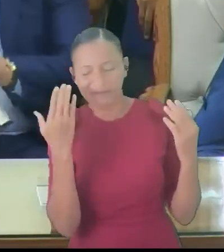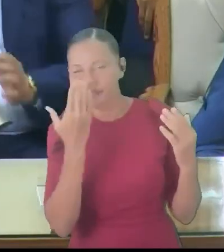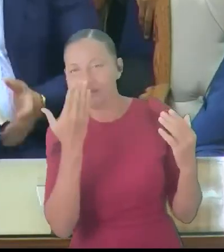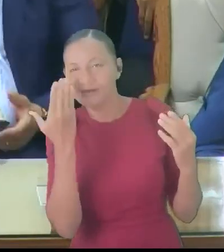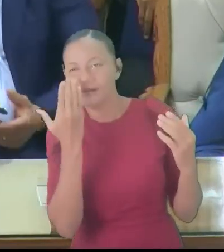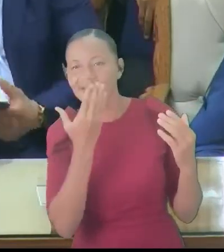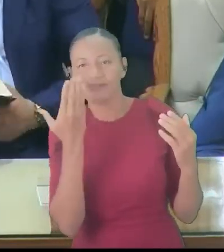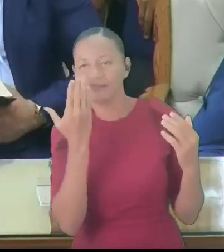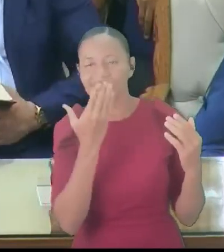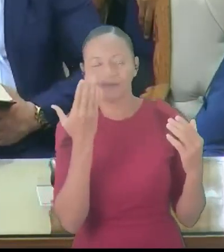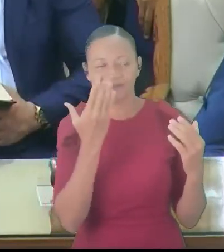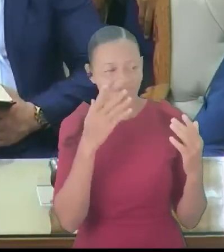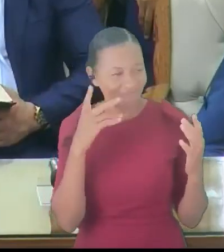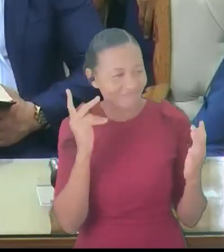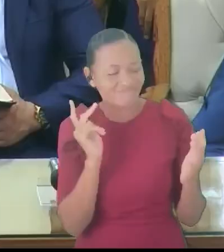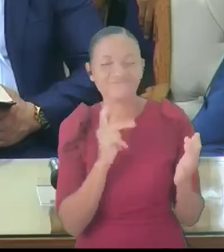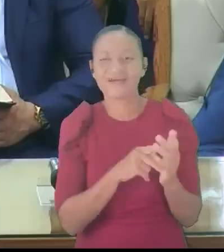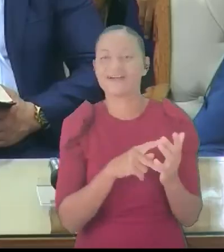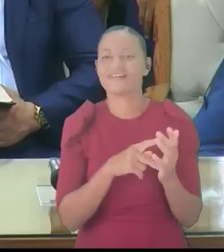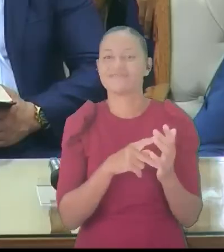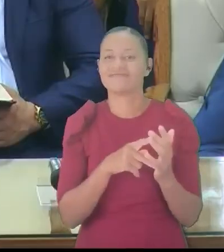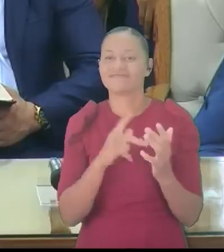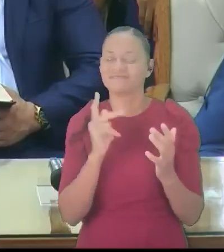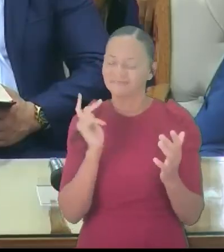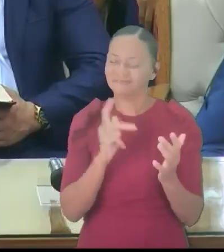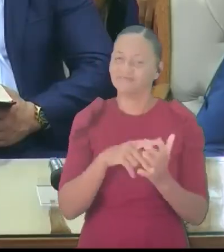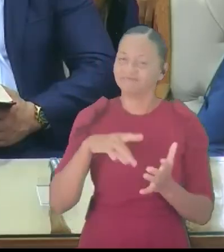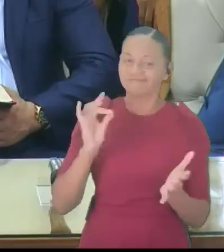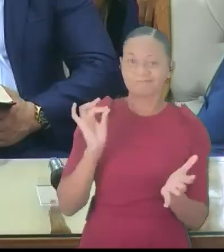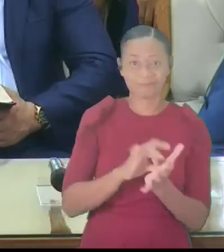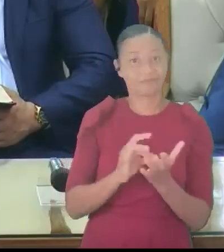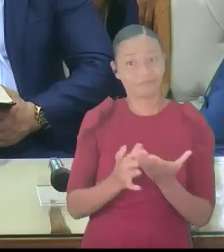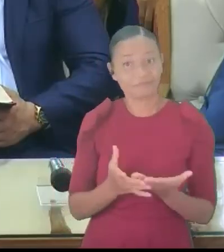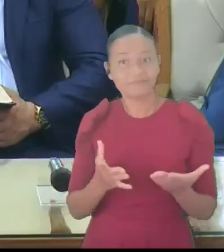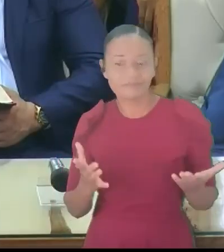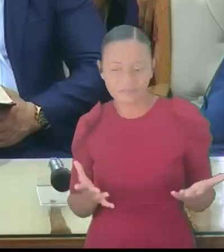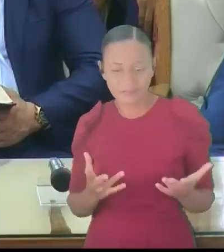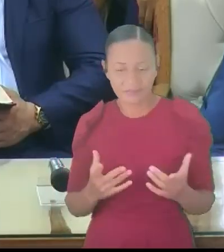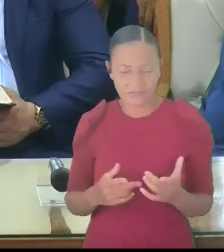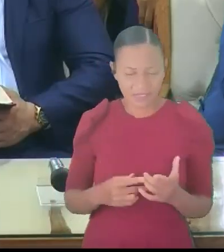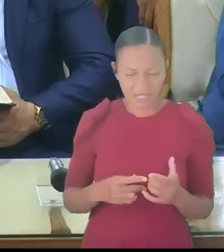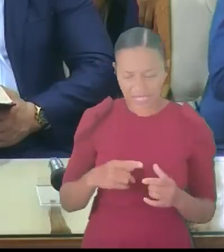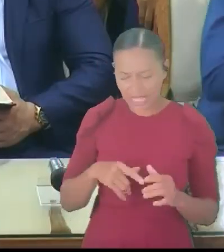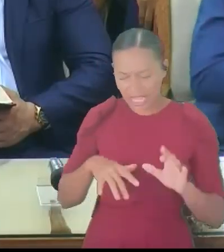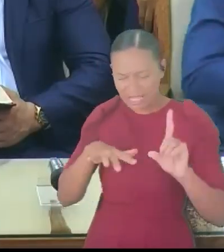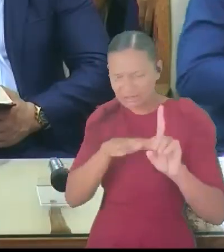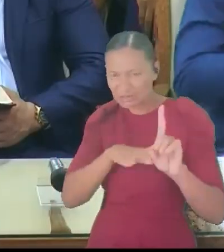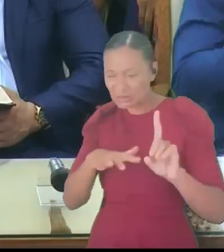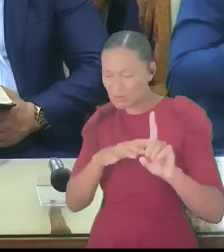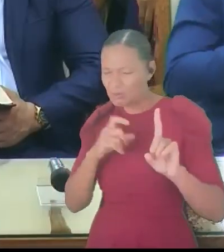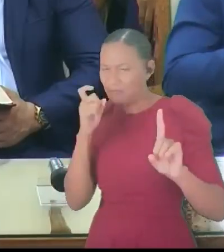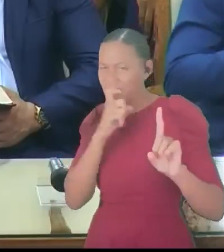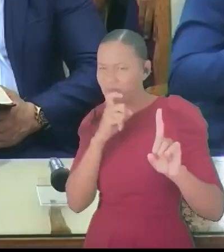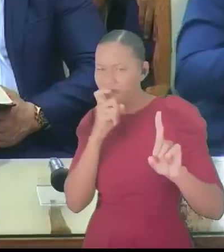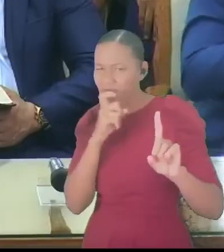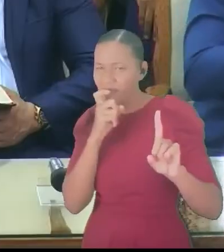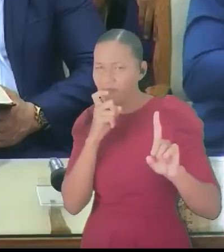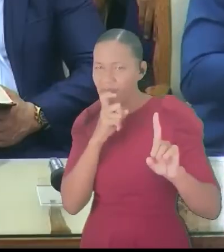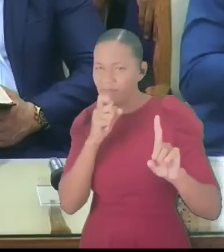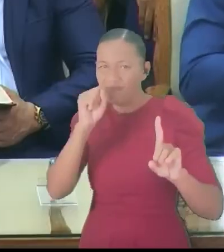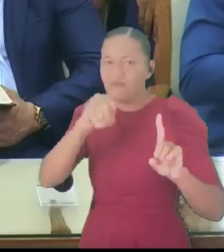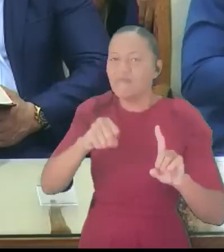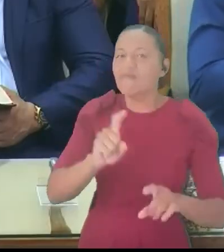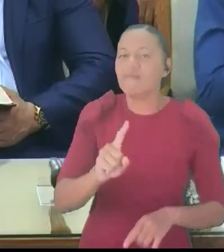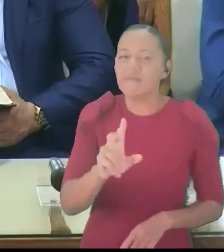mais a sombra, ela está vendo a realidade. Aquela sombra era mentira? Me ajuda, aquela sombra era mentira? Sim ou